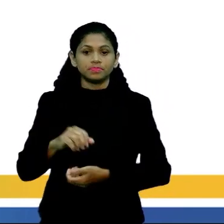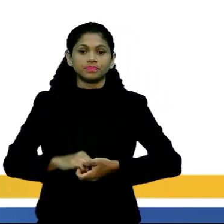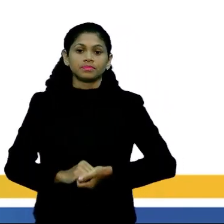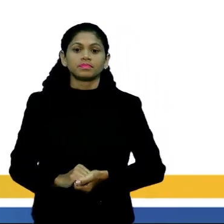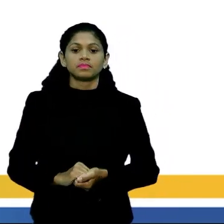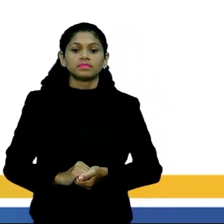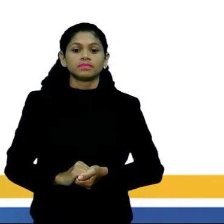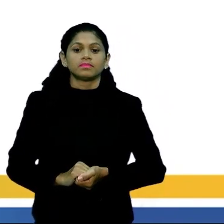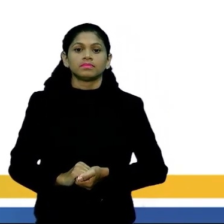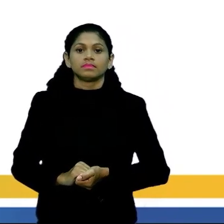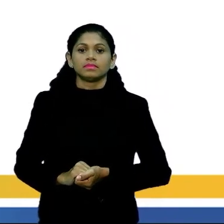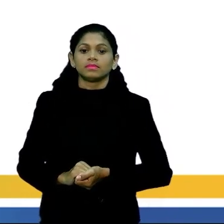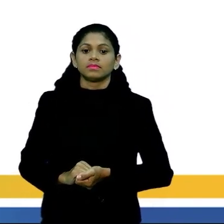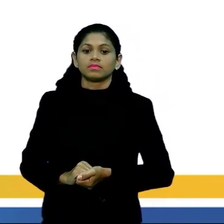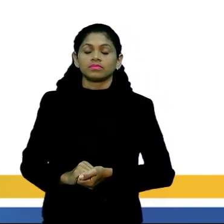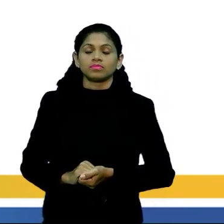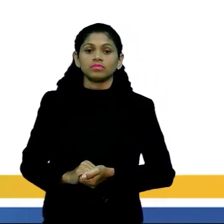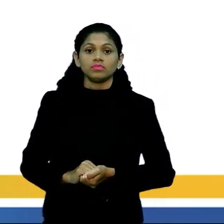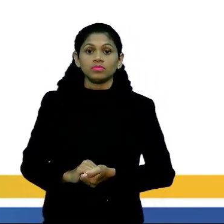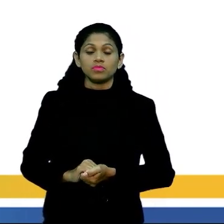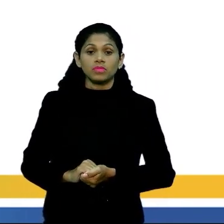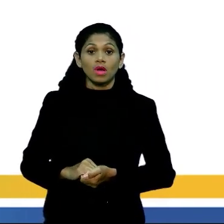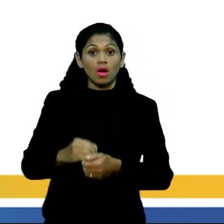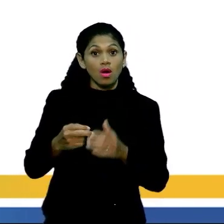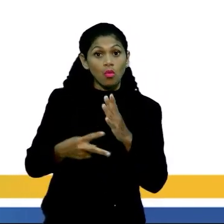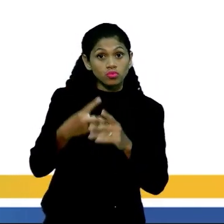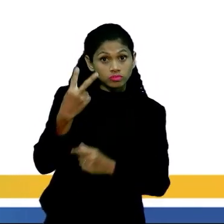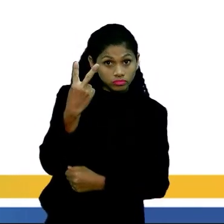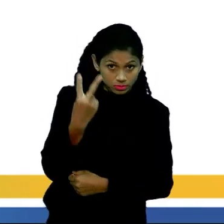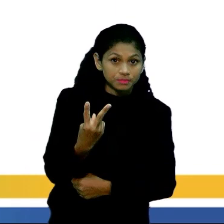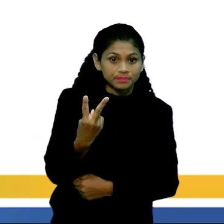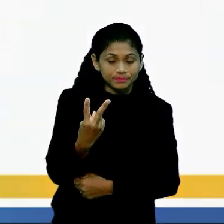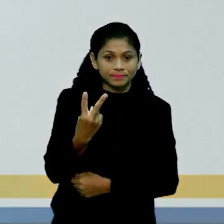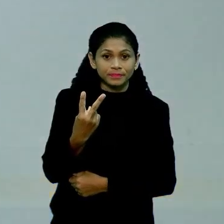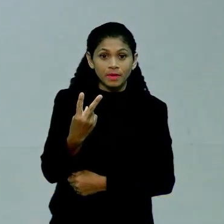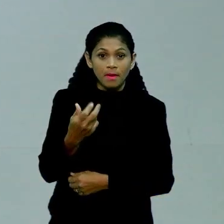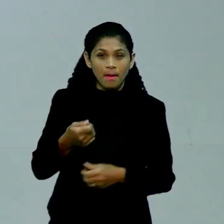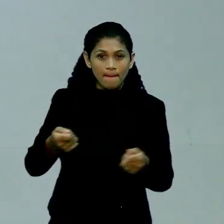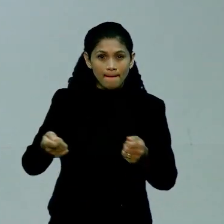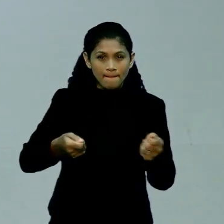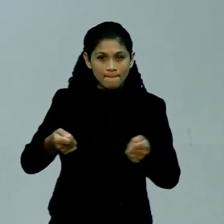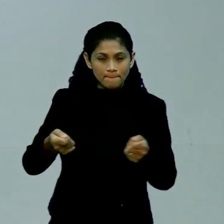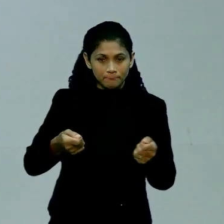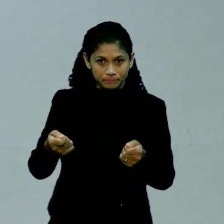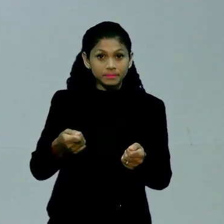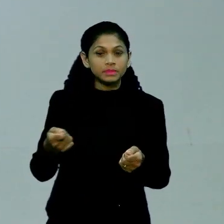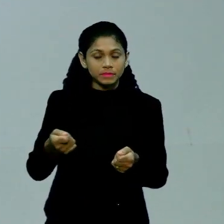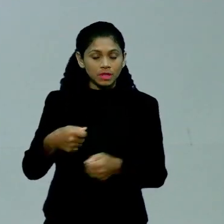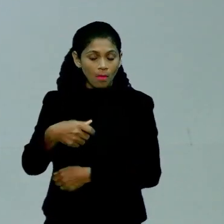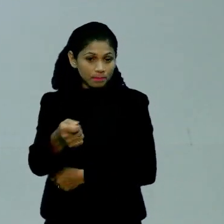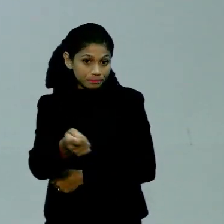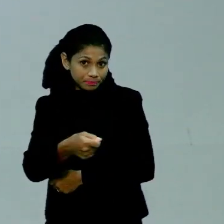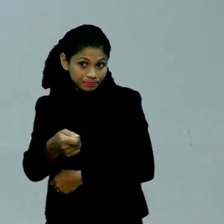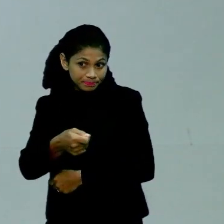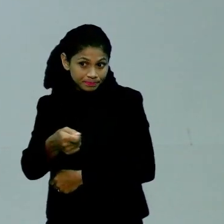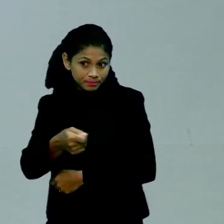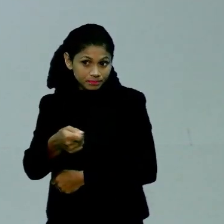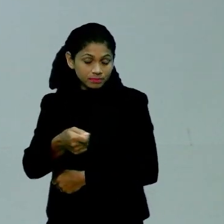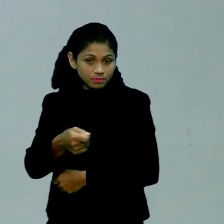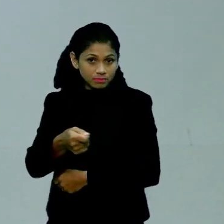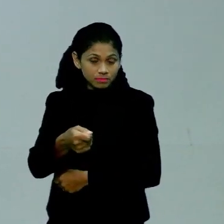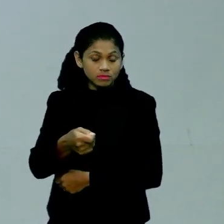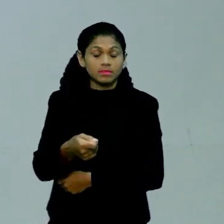catação. O segundo método é a peneiração. Já é bem sugestivo o nome, né? Peneiração,